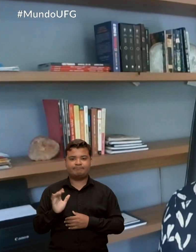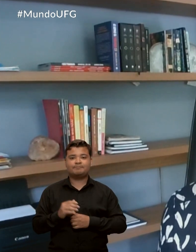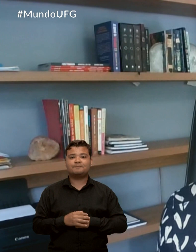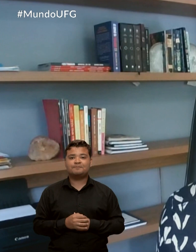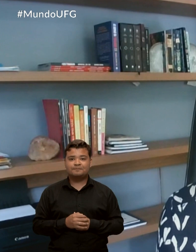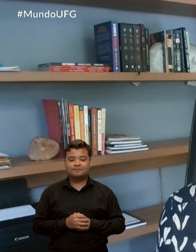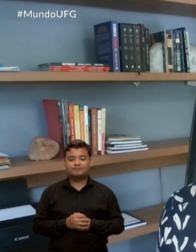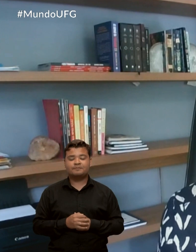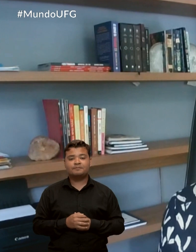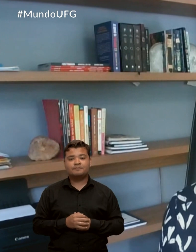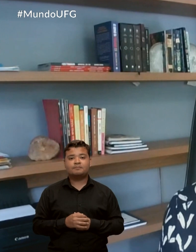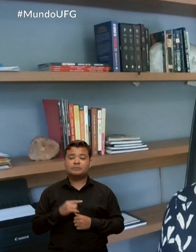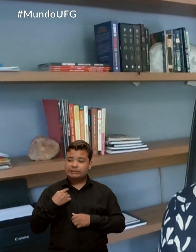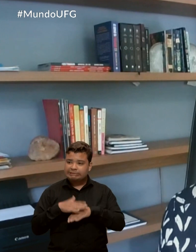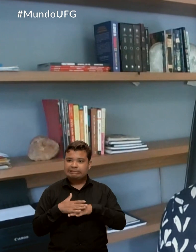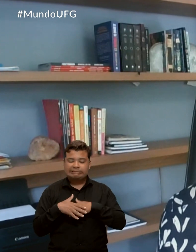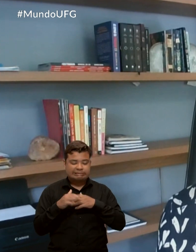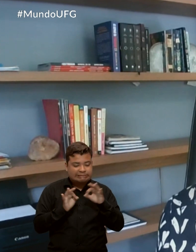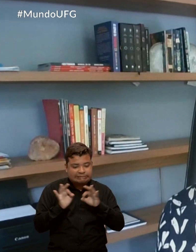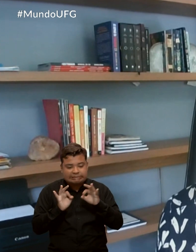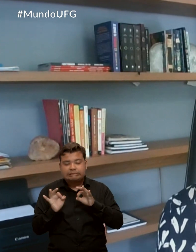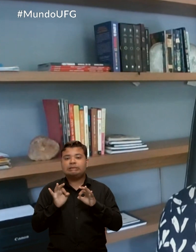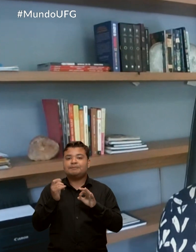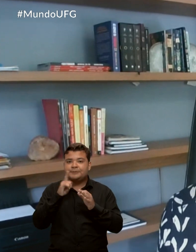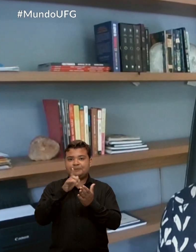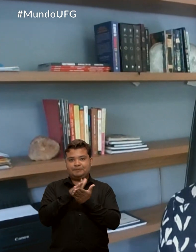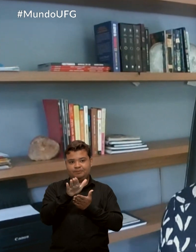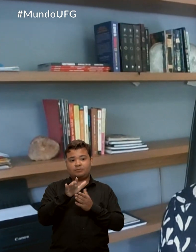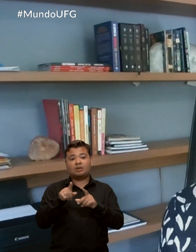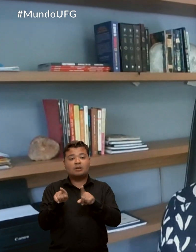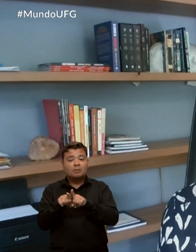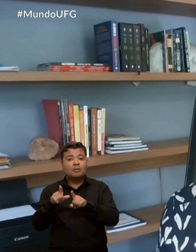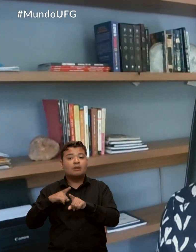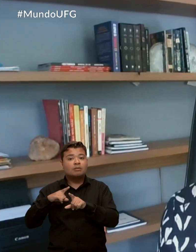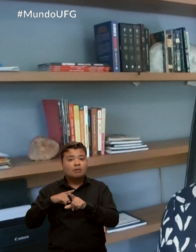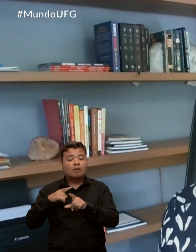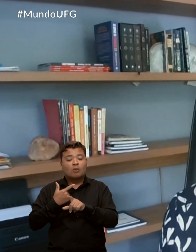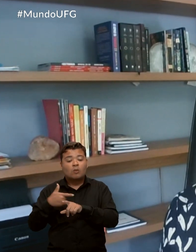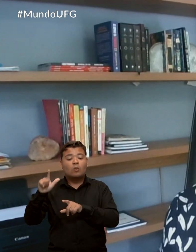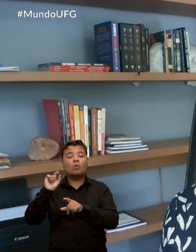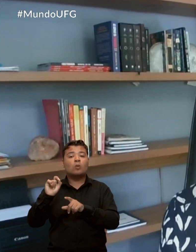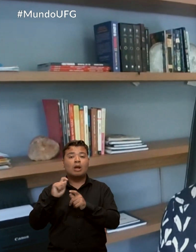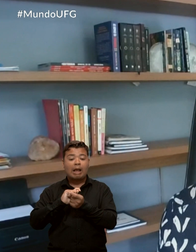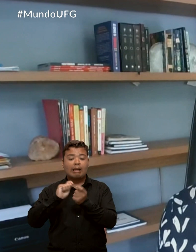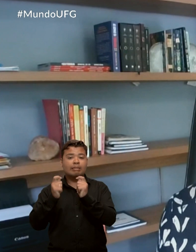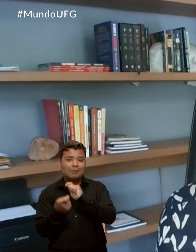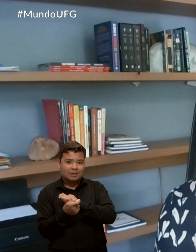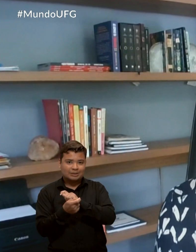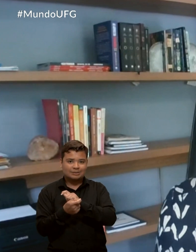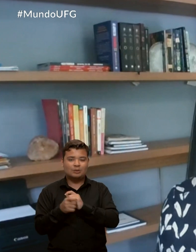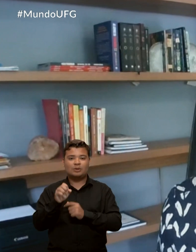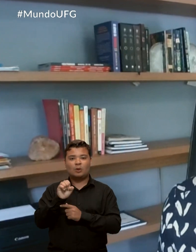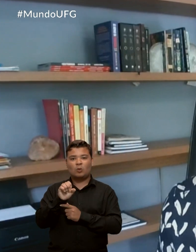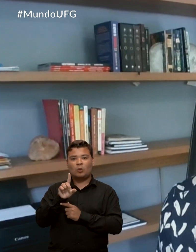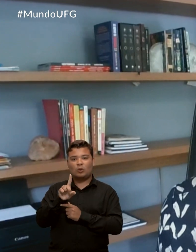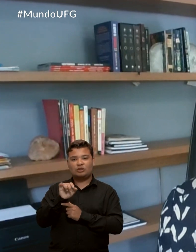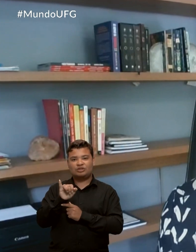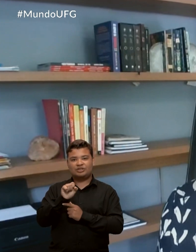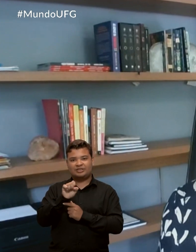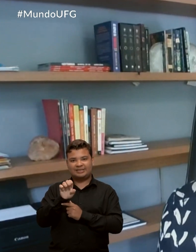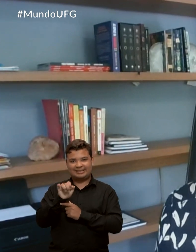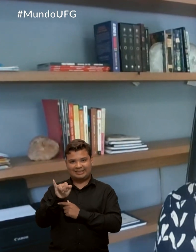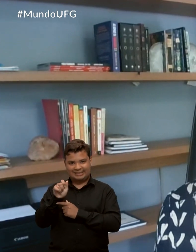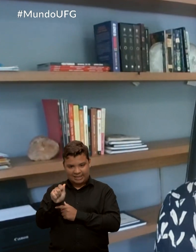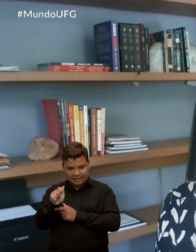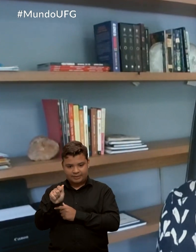Com nossas possibilidades, publicamos também uma adaptação da Odisseia. Essa